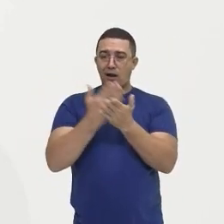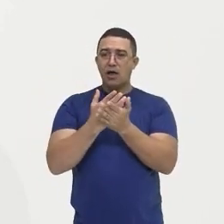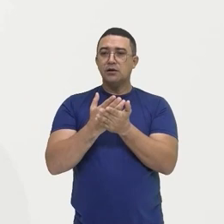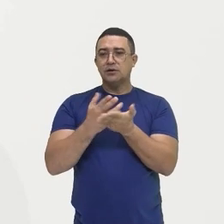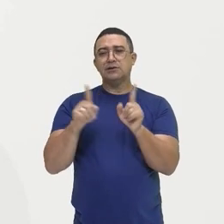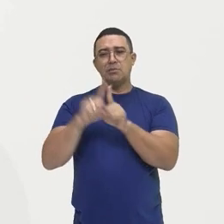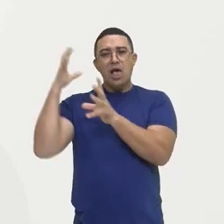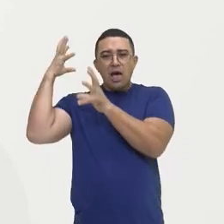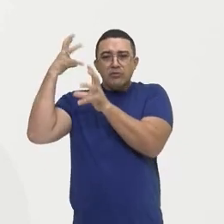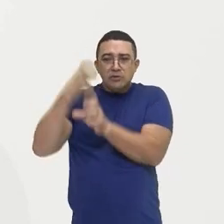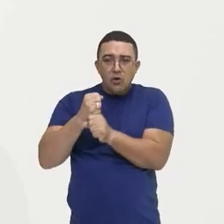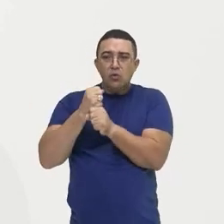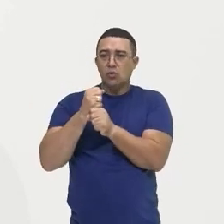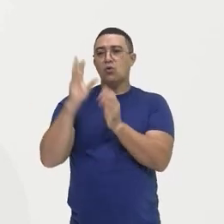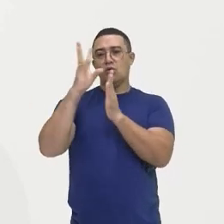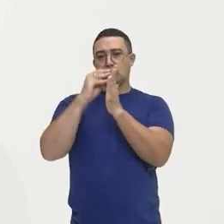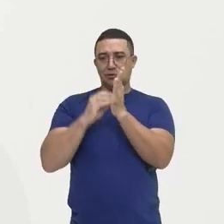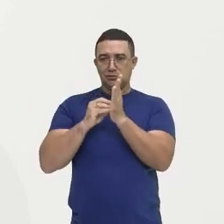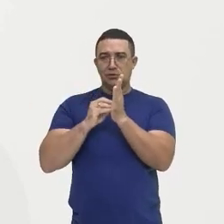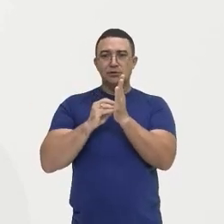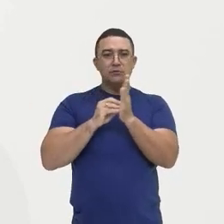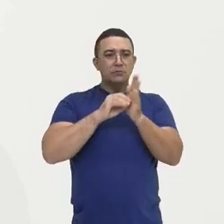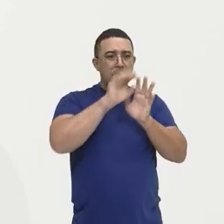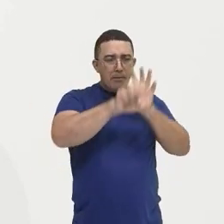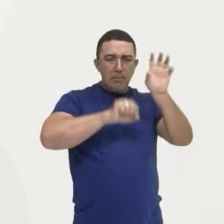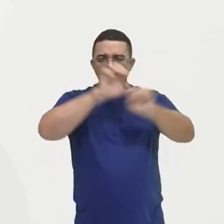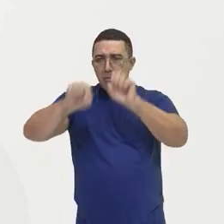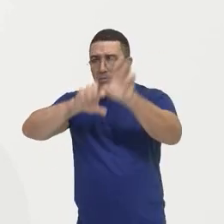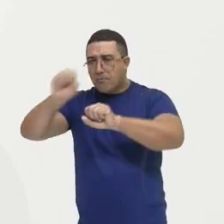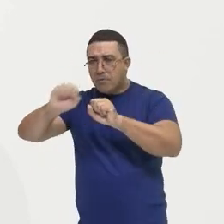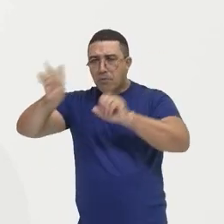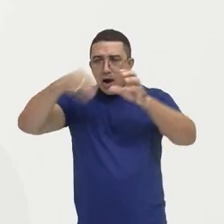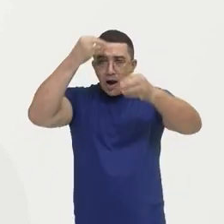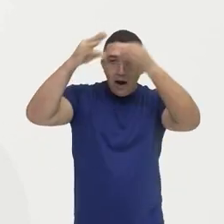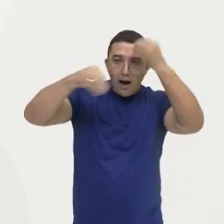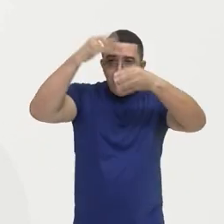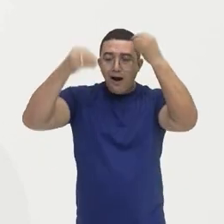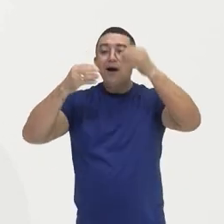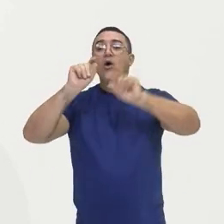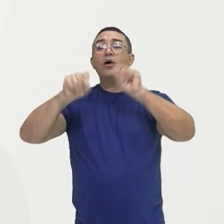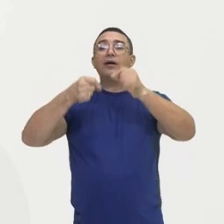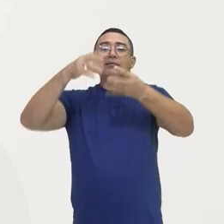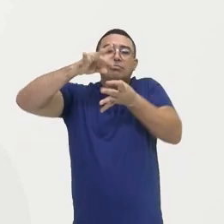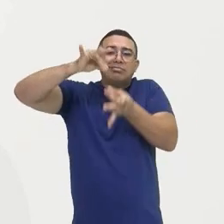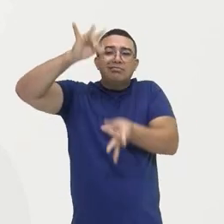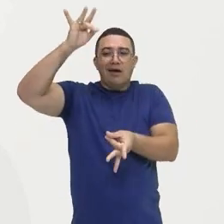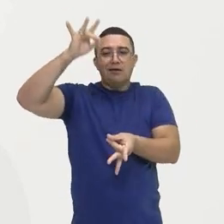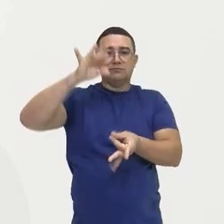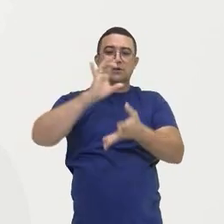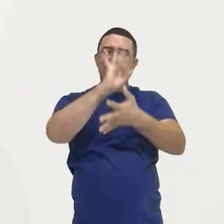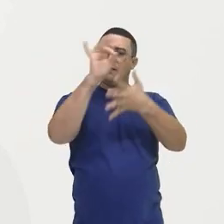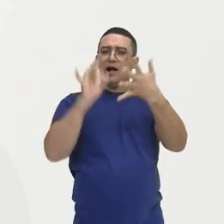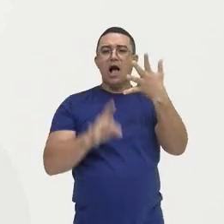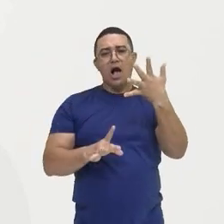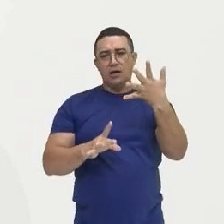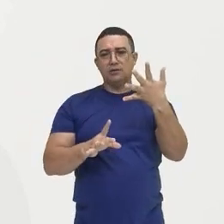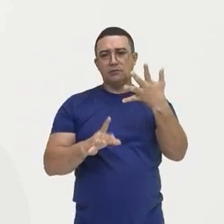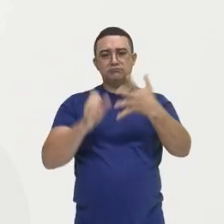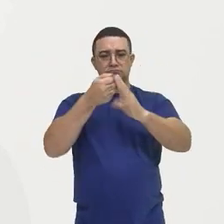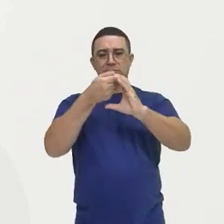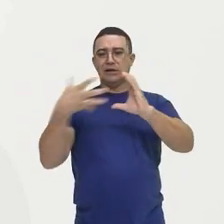também. E aí vocês vão pegando os detalhes de cada uma delas, né? Não tem como a gente confundir